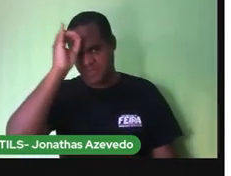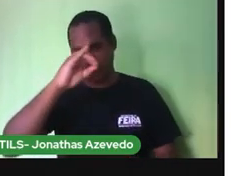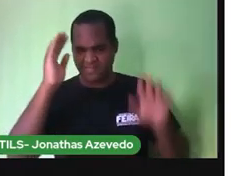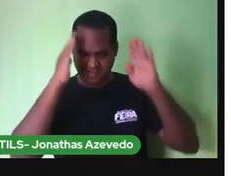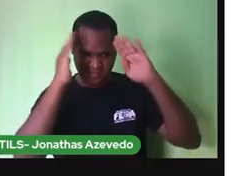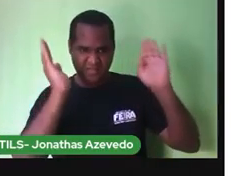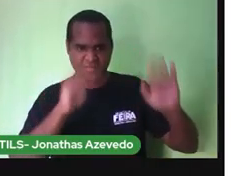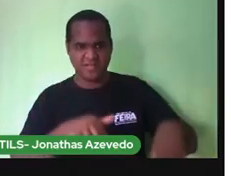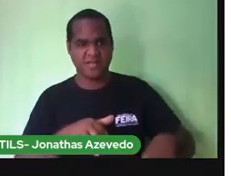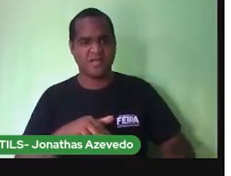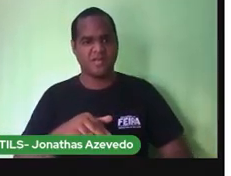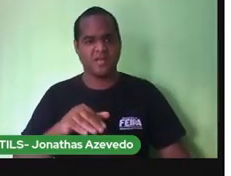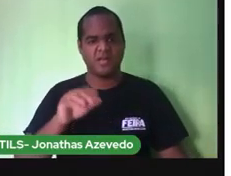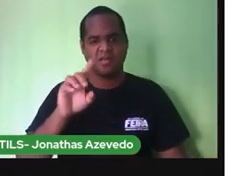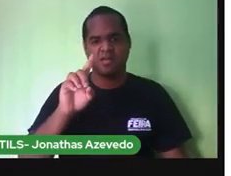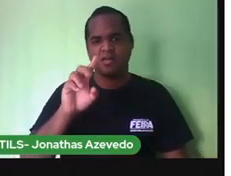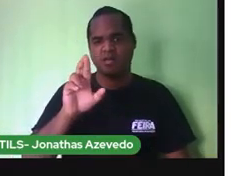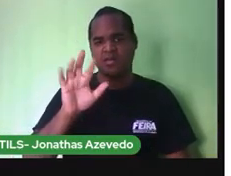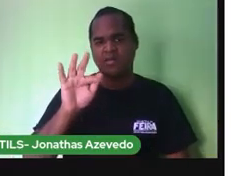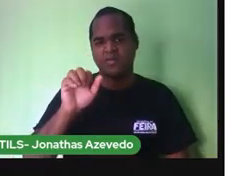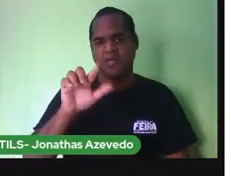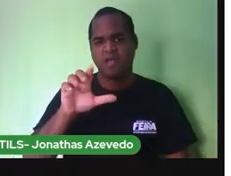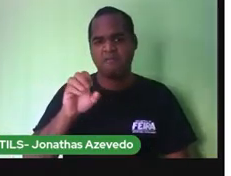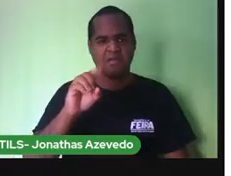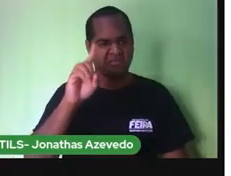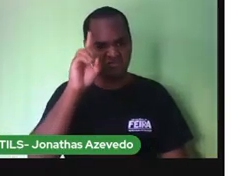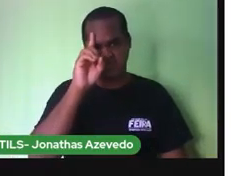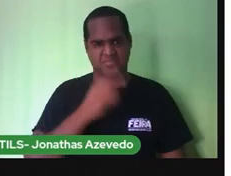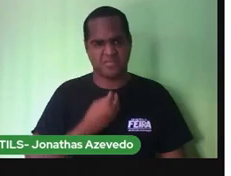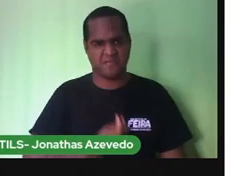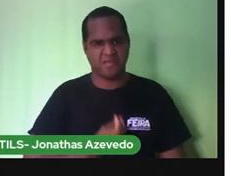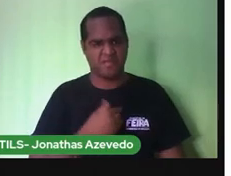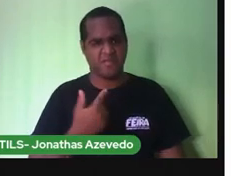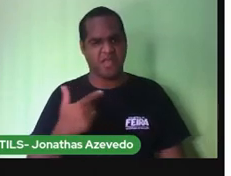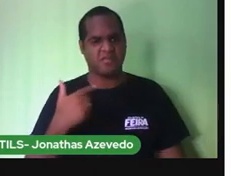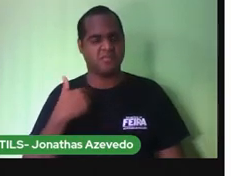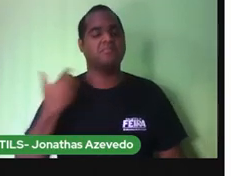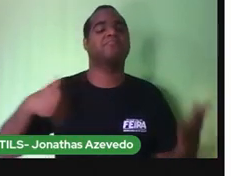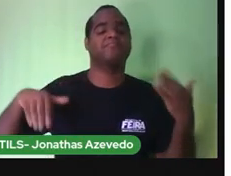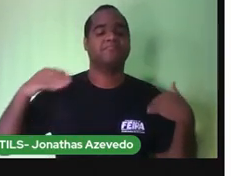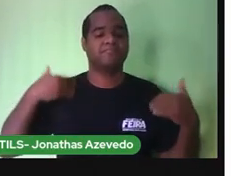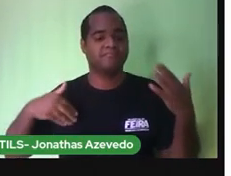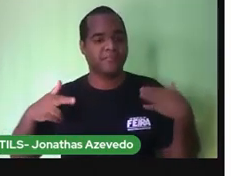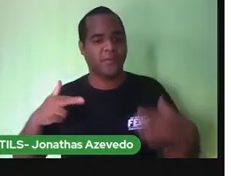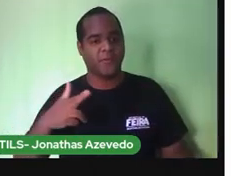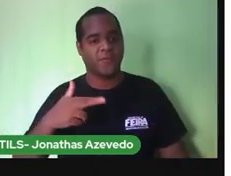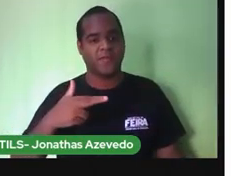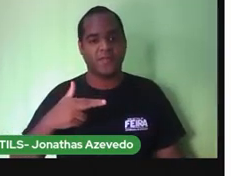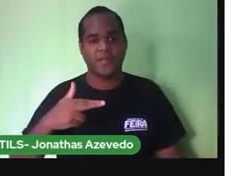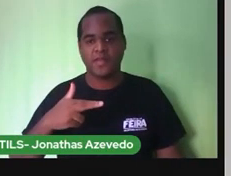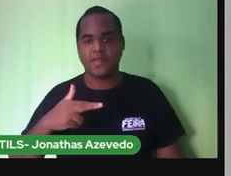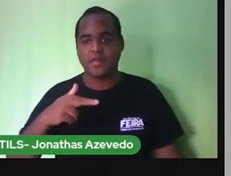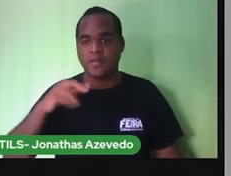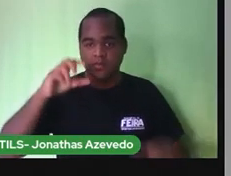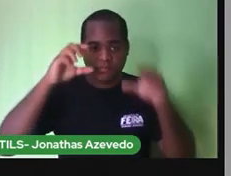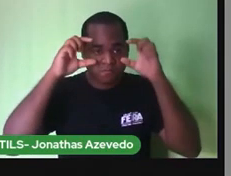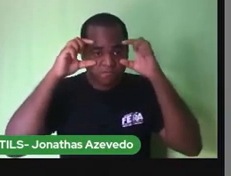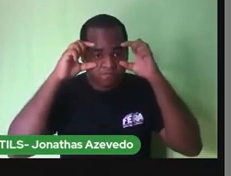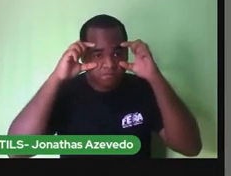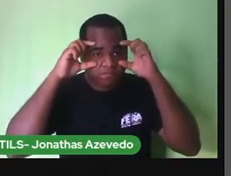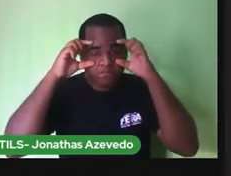não sabe que Grupo Elas não existem e o Ratinho continuou seu passeio quando veio a coruja